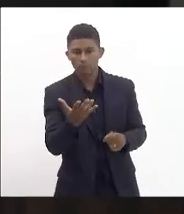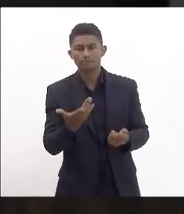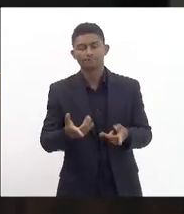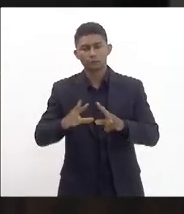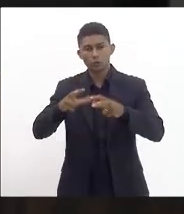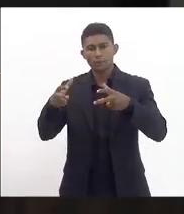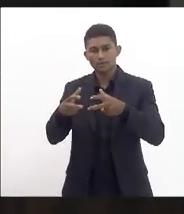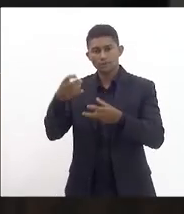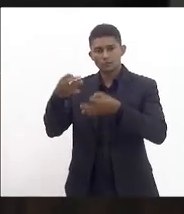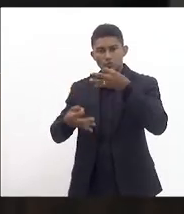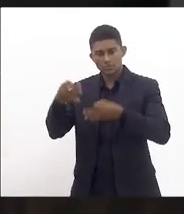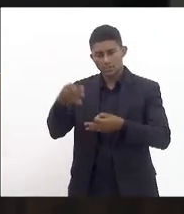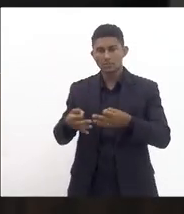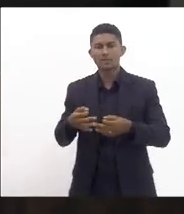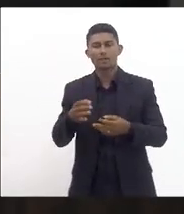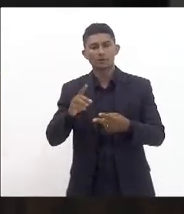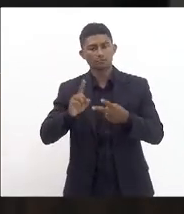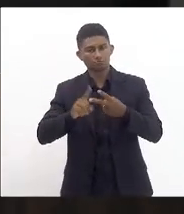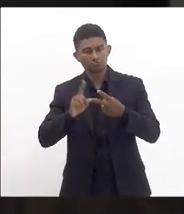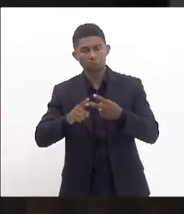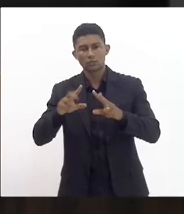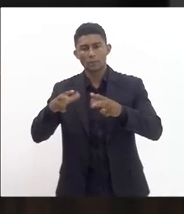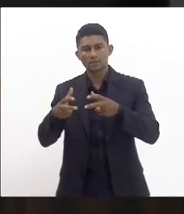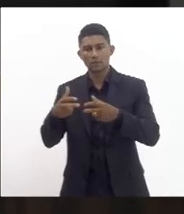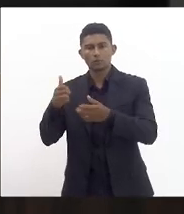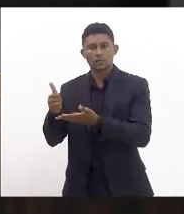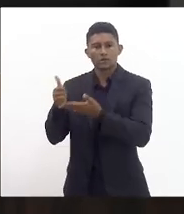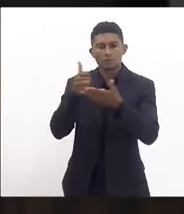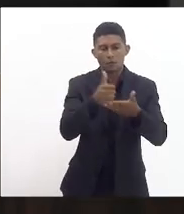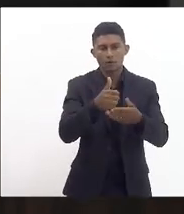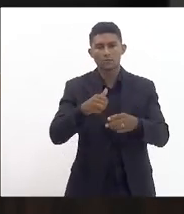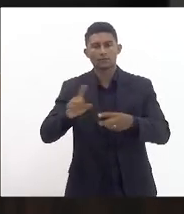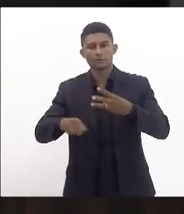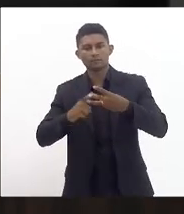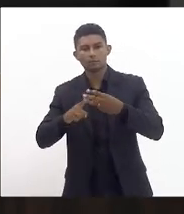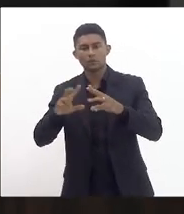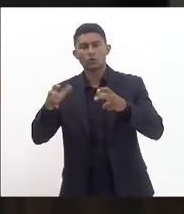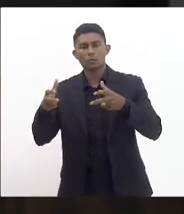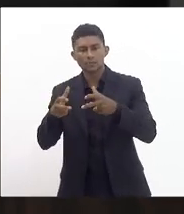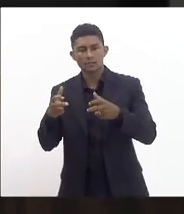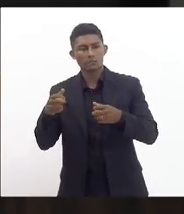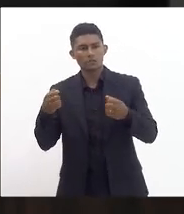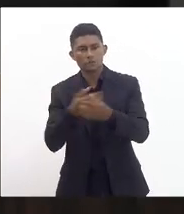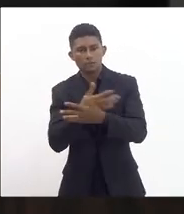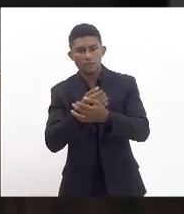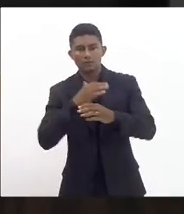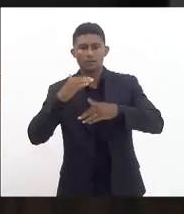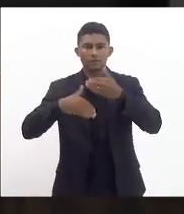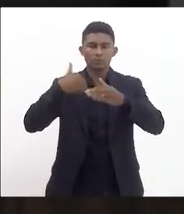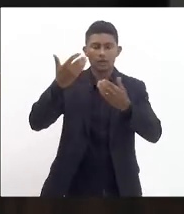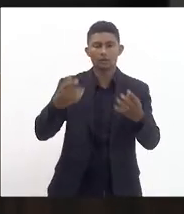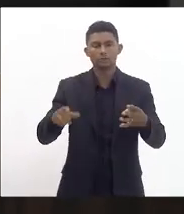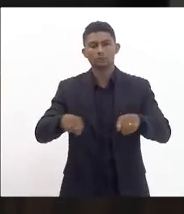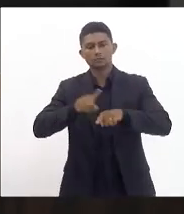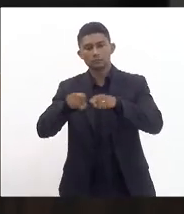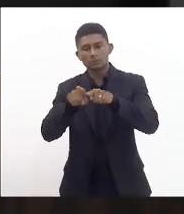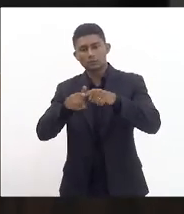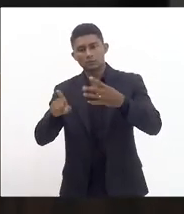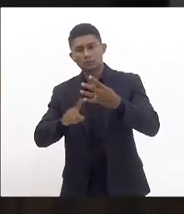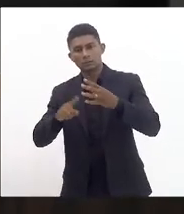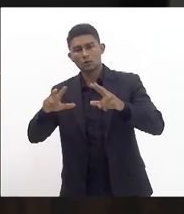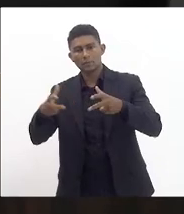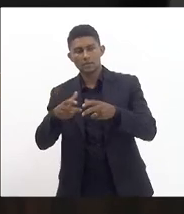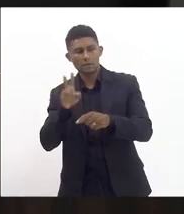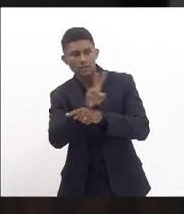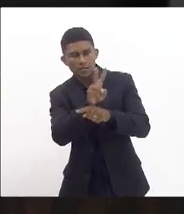comissões de Constituição, Justiça, de Transporte, de Economia, Indústria e Comércio, de Assuntos Municipais, Desenvolvimento Regional e de Orçamento, Finanças, Fiscalização Financeira